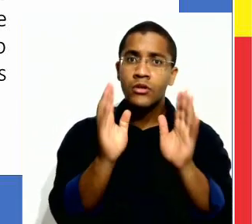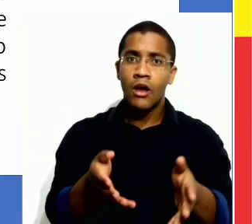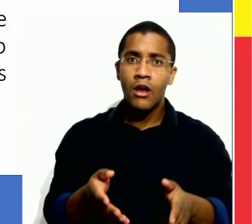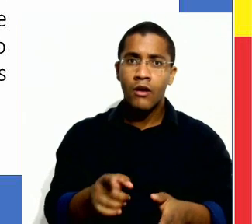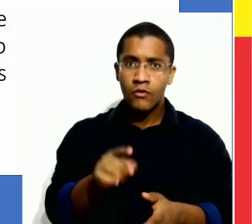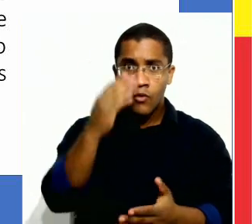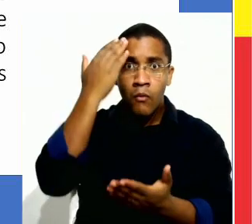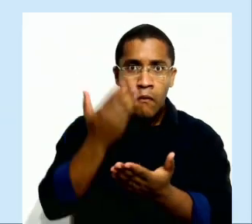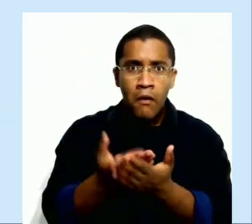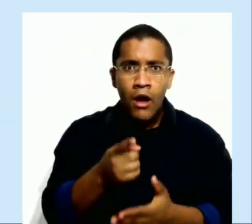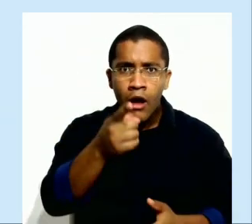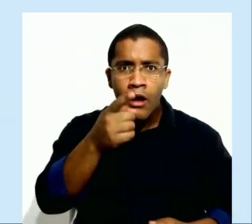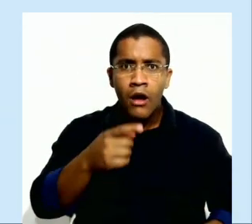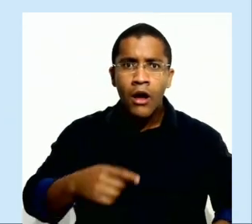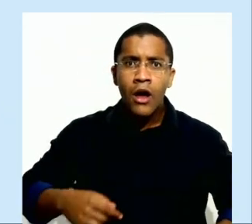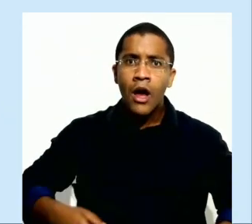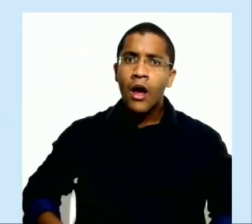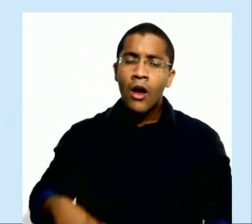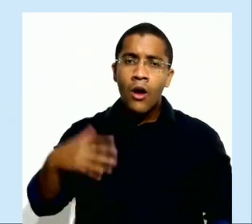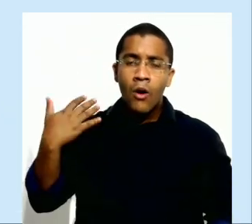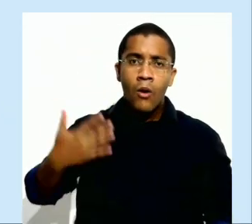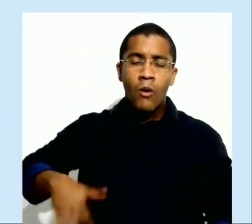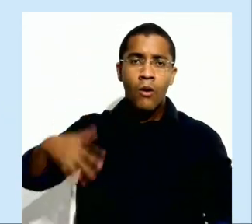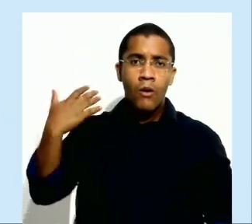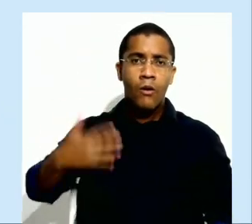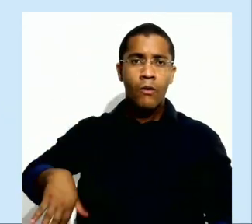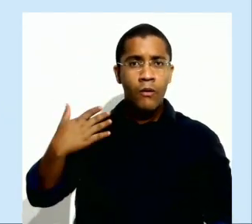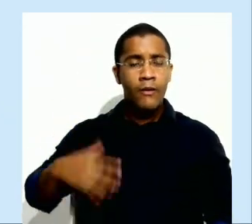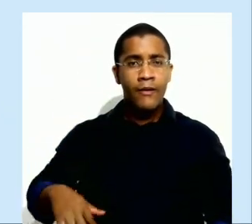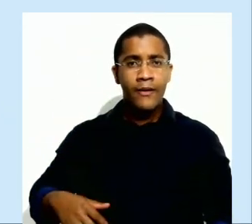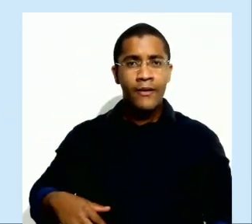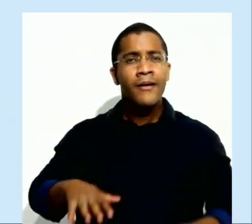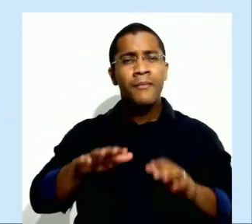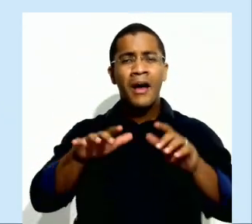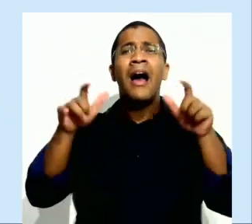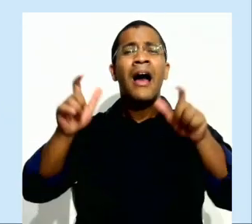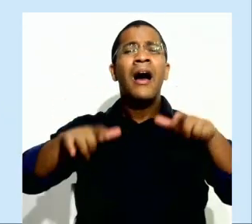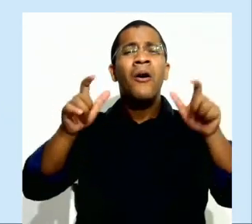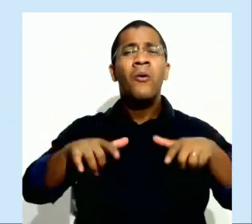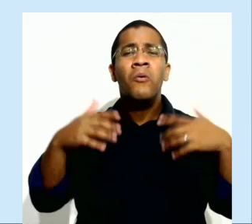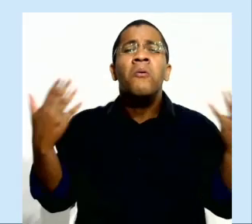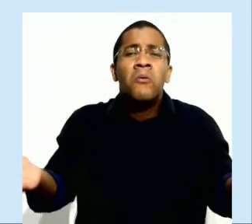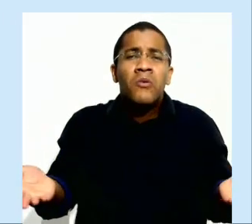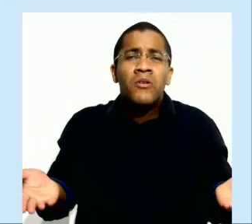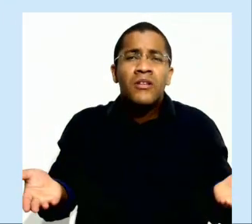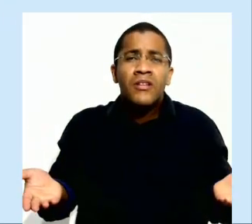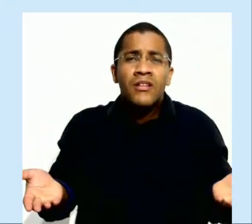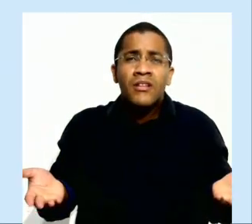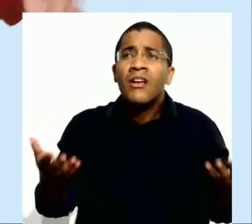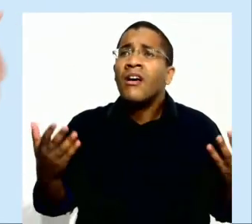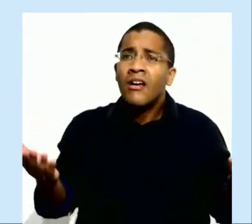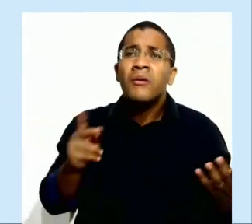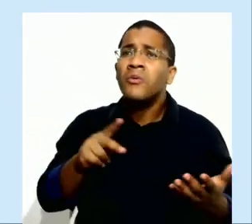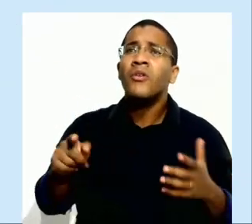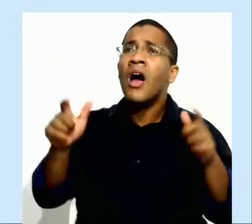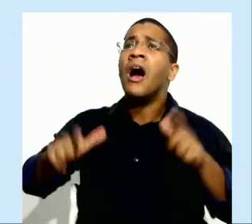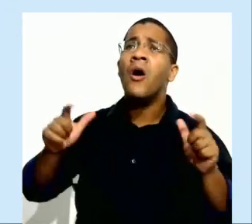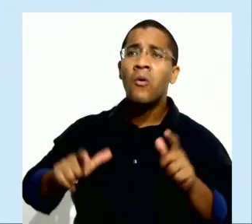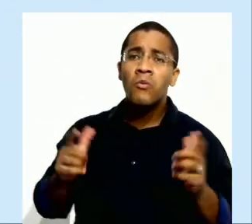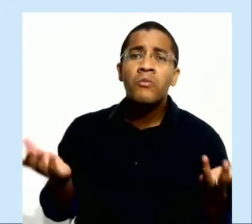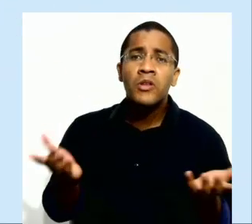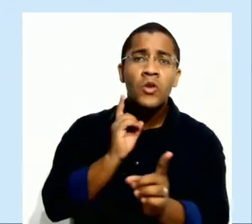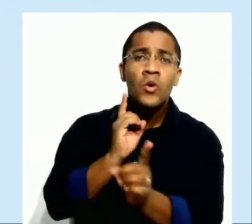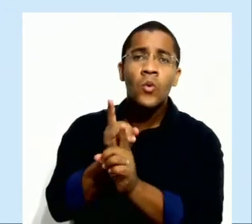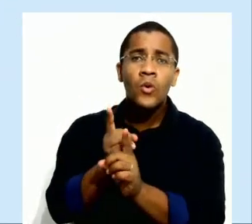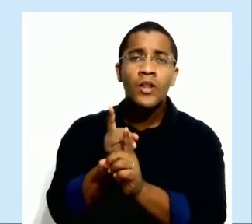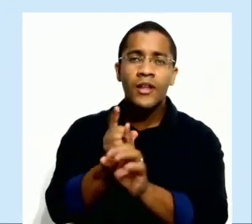Vocês acreditam nisso? Beleza, rapaz! Mas aonde é que está isso, professor Cláudio